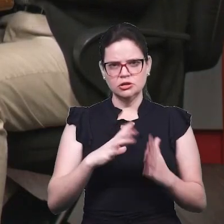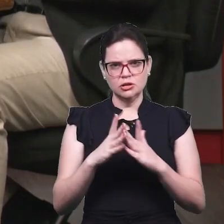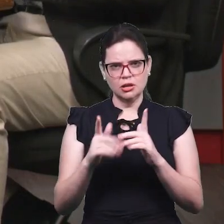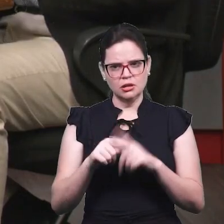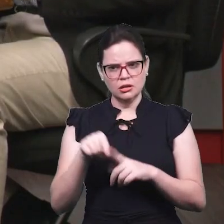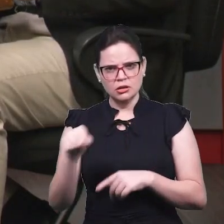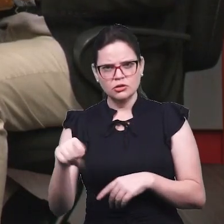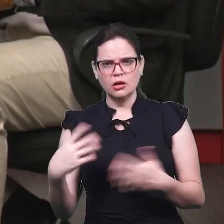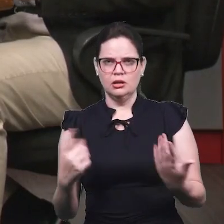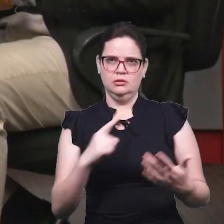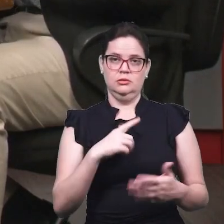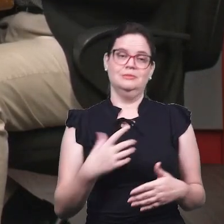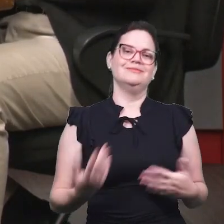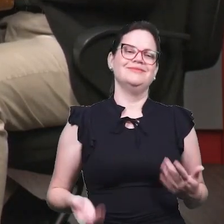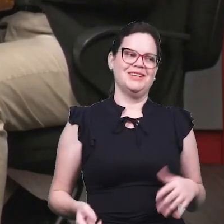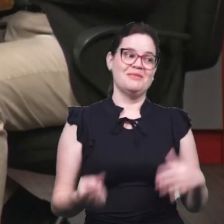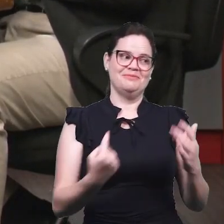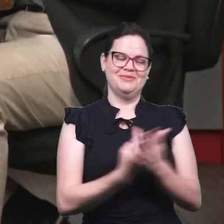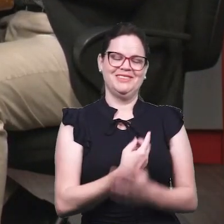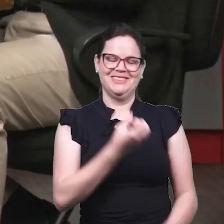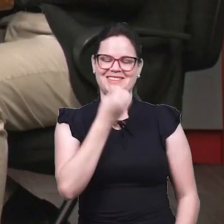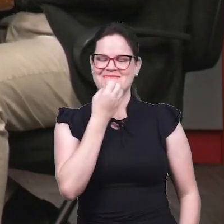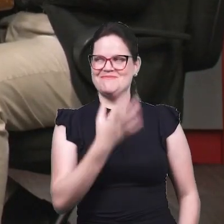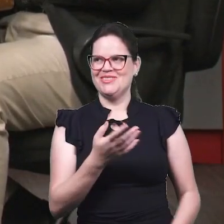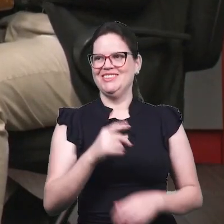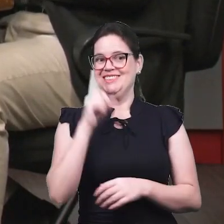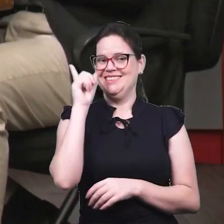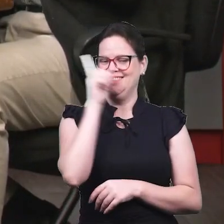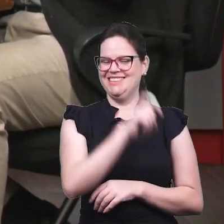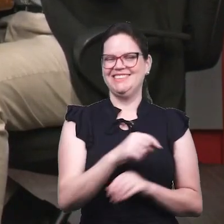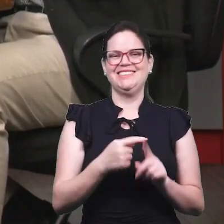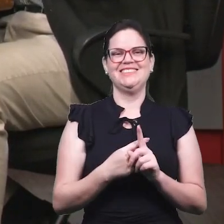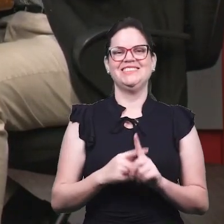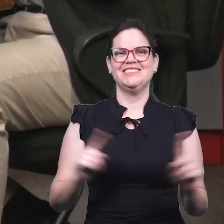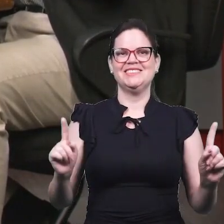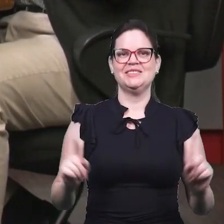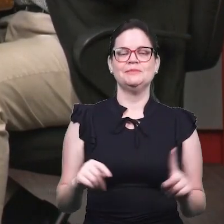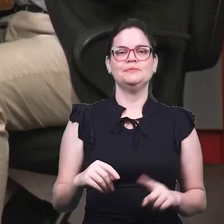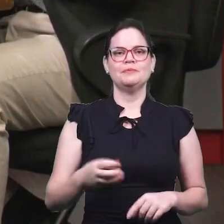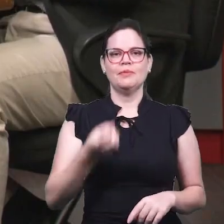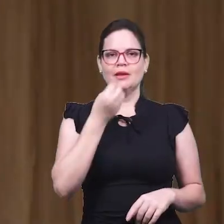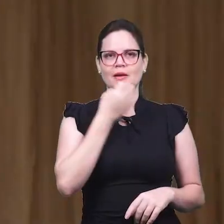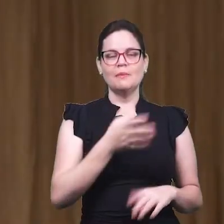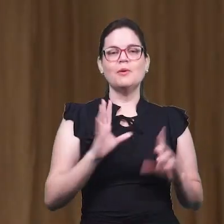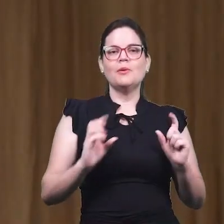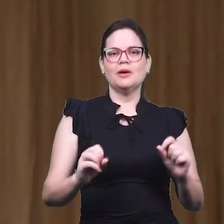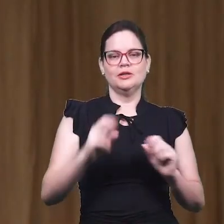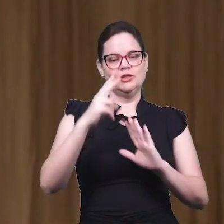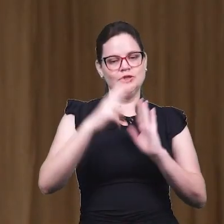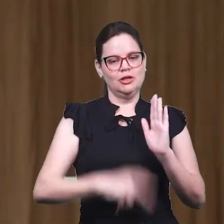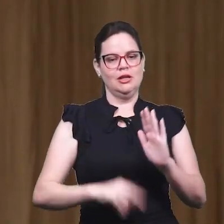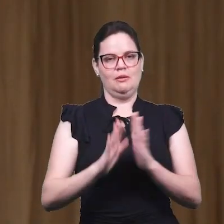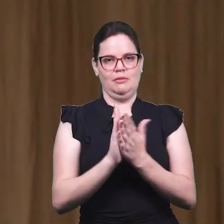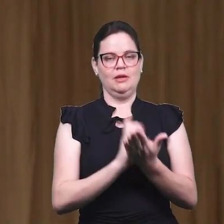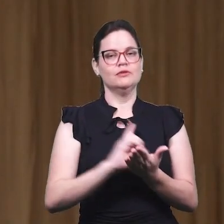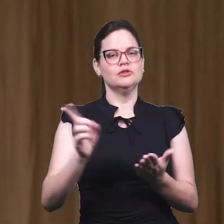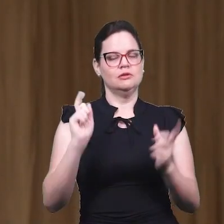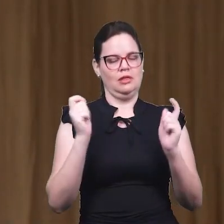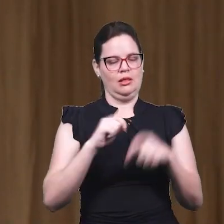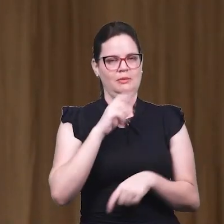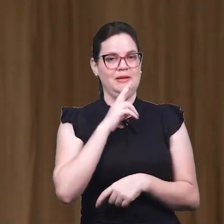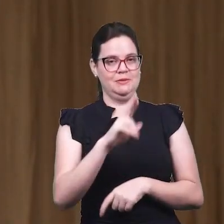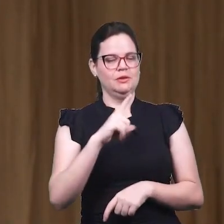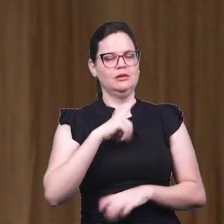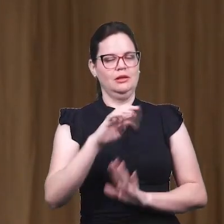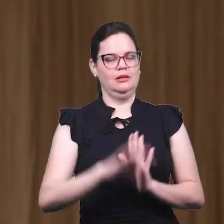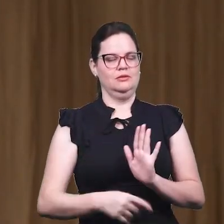ali. É uma pergunta, não é, audaciosa, mas nada melhor do que recorrermos à palavra para